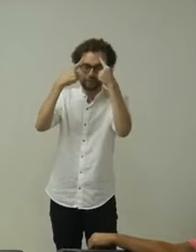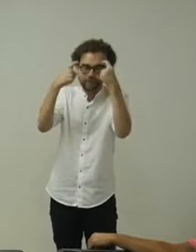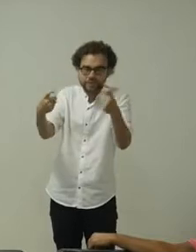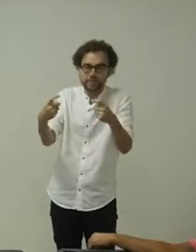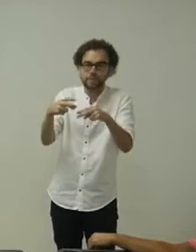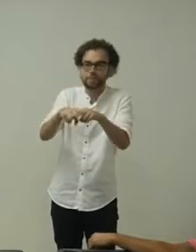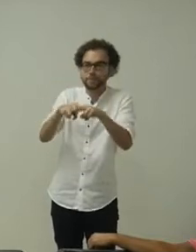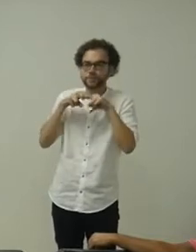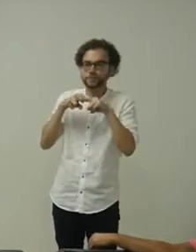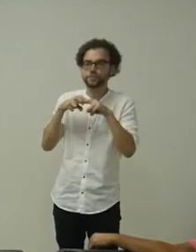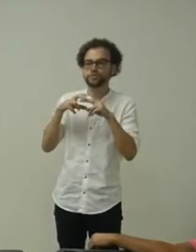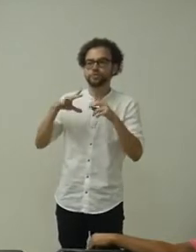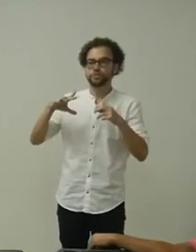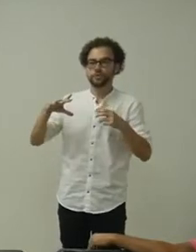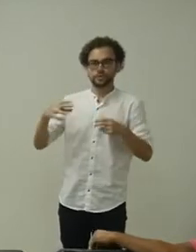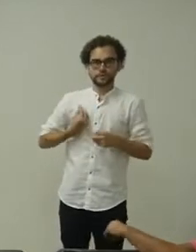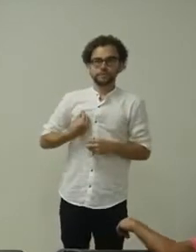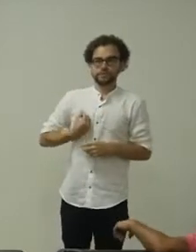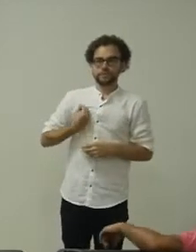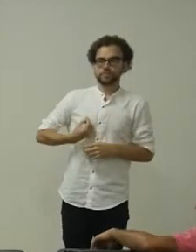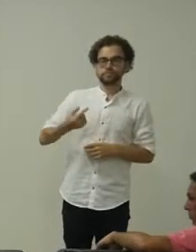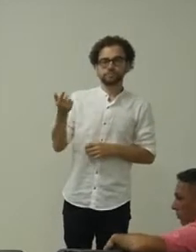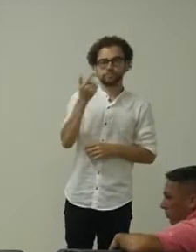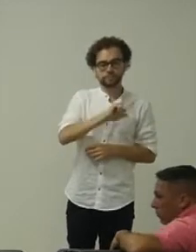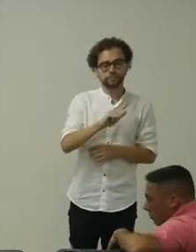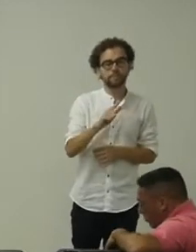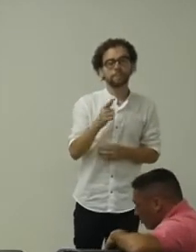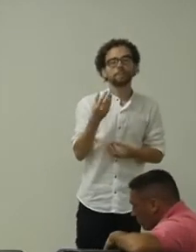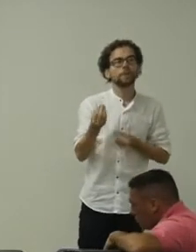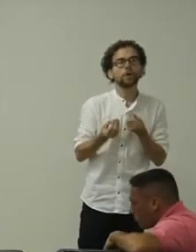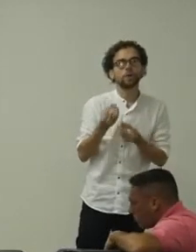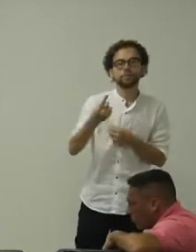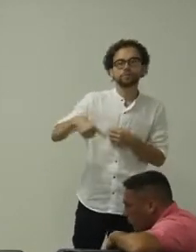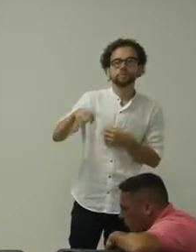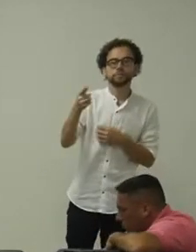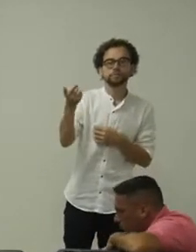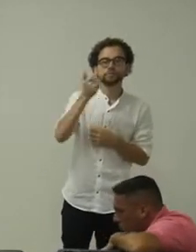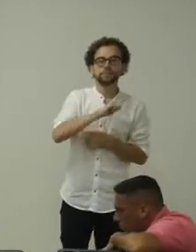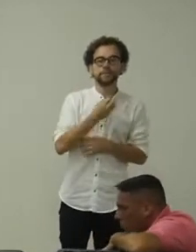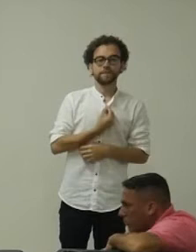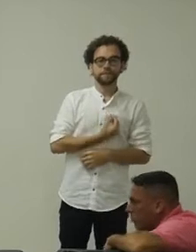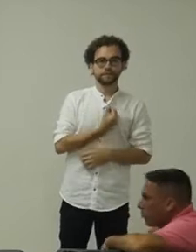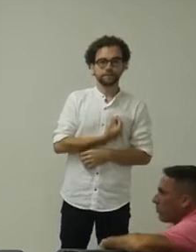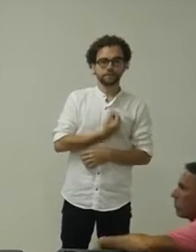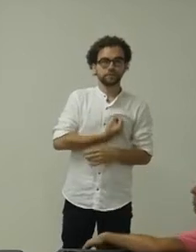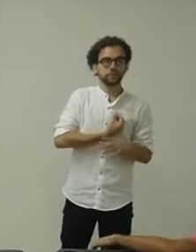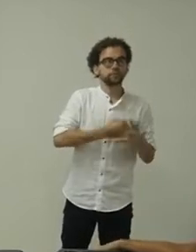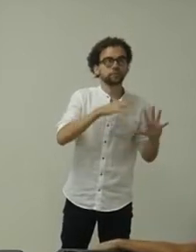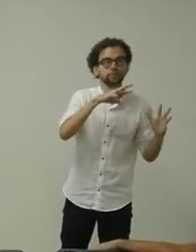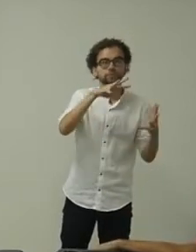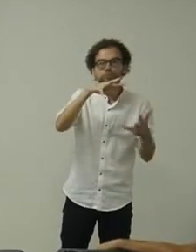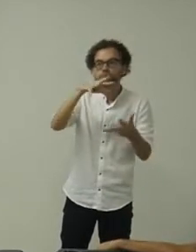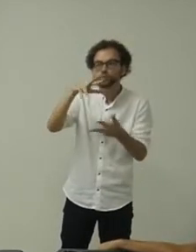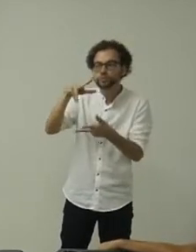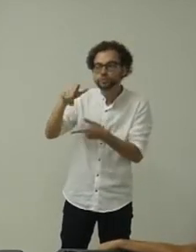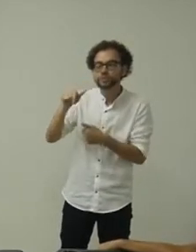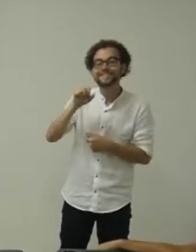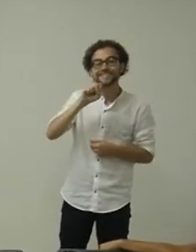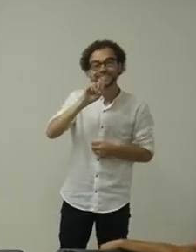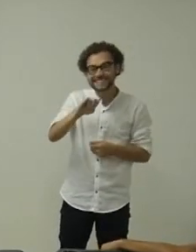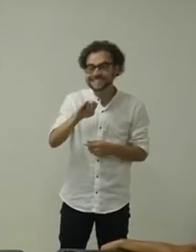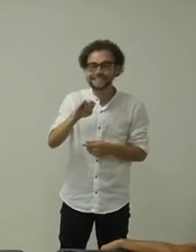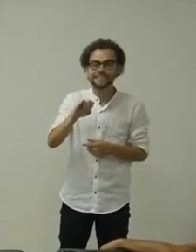de sobrevivência. E, realmente, como sobreviveríamos a esse mundo se